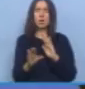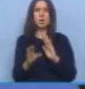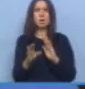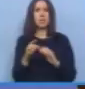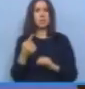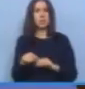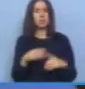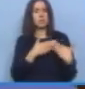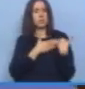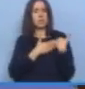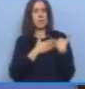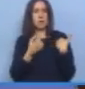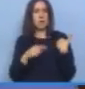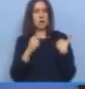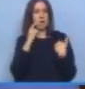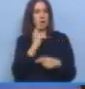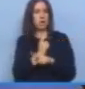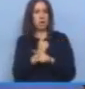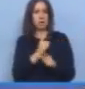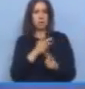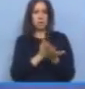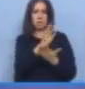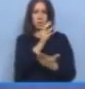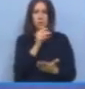pela sua permanência em Portugal.